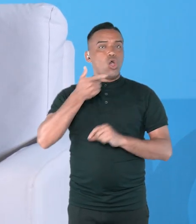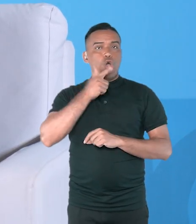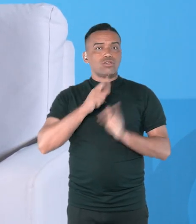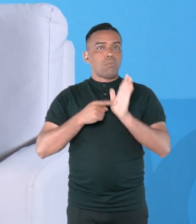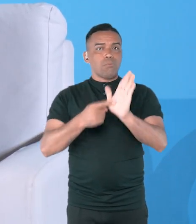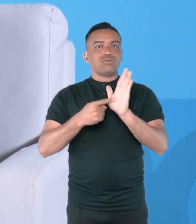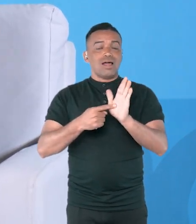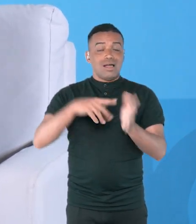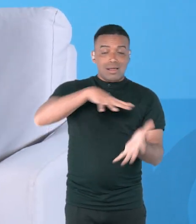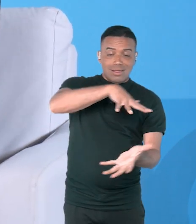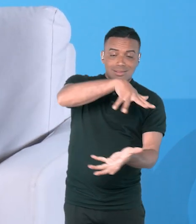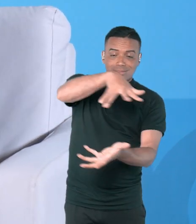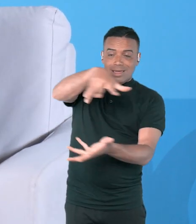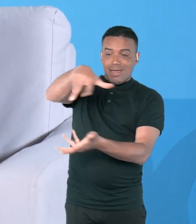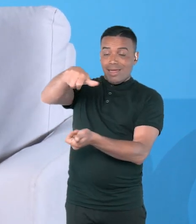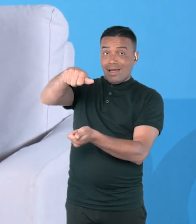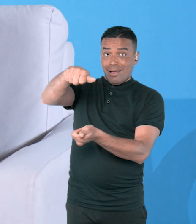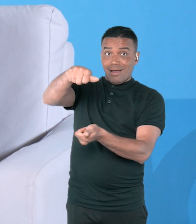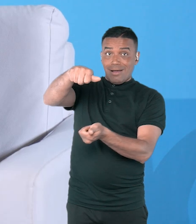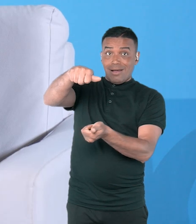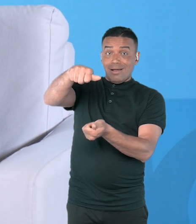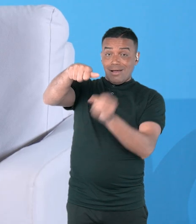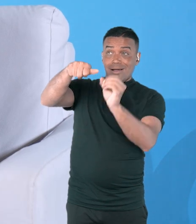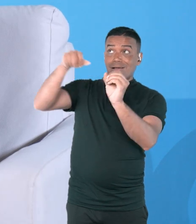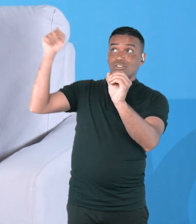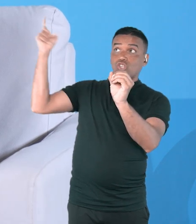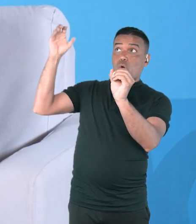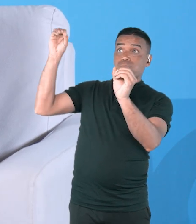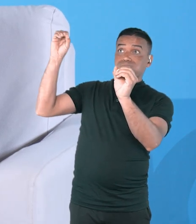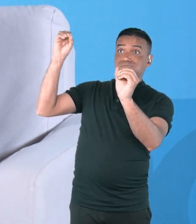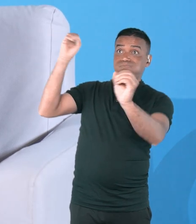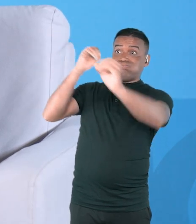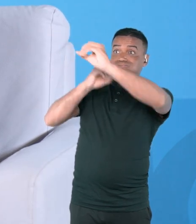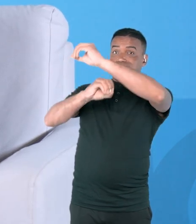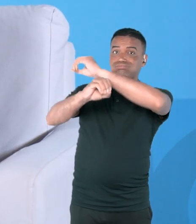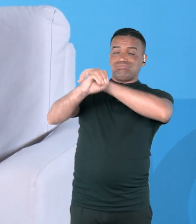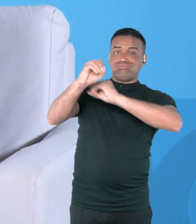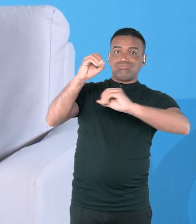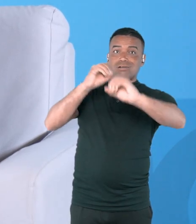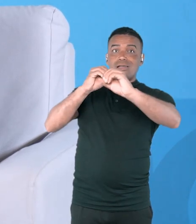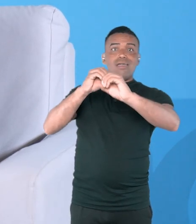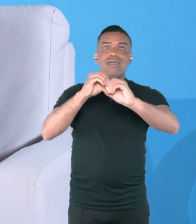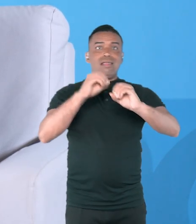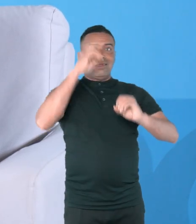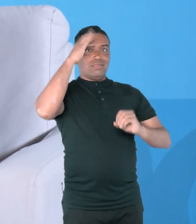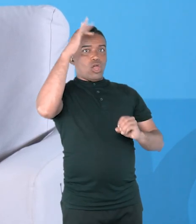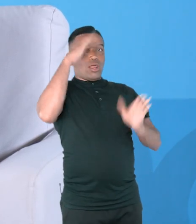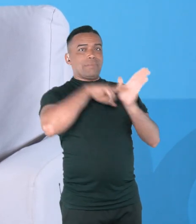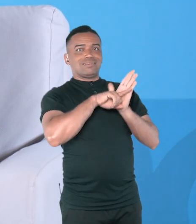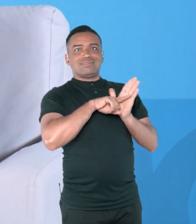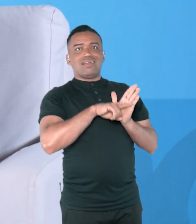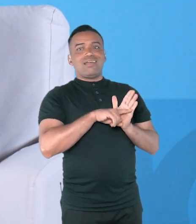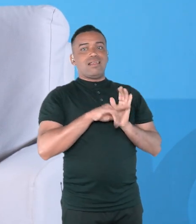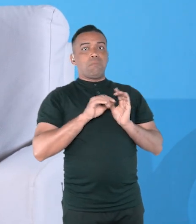provar, né? Que a Terra girava em torno do Sol e não o contrário, e ele teve que negar para todo